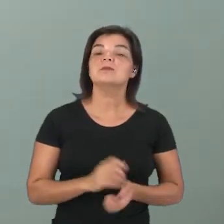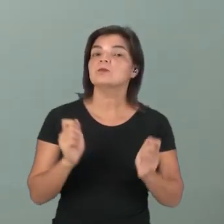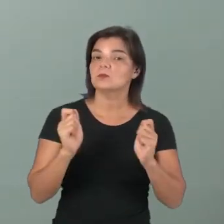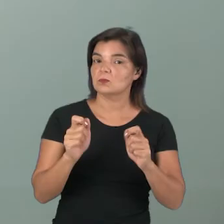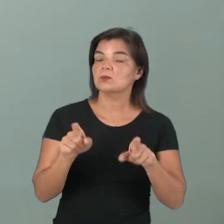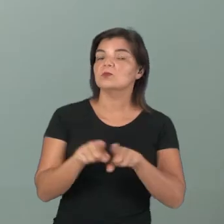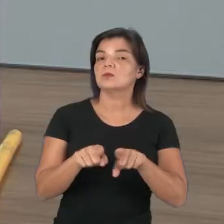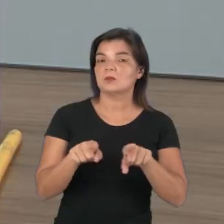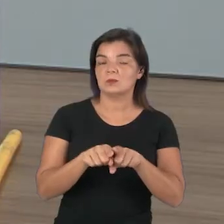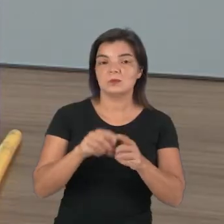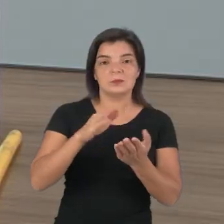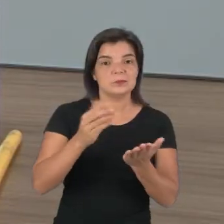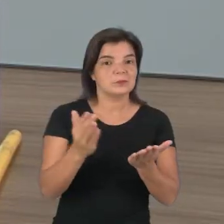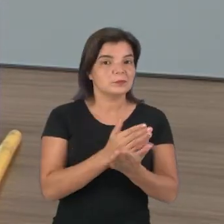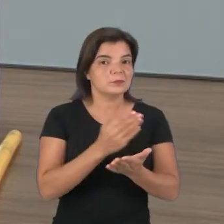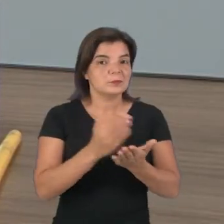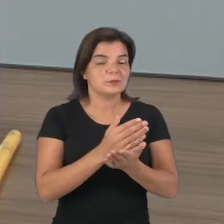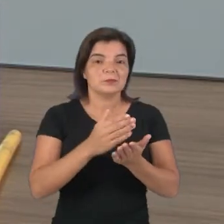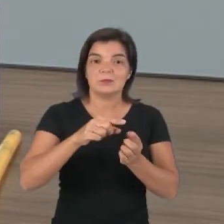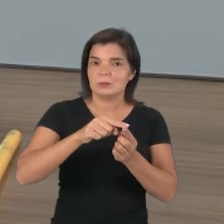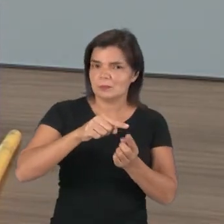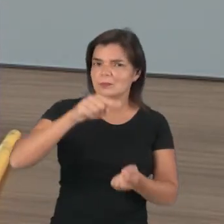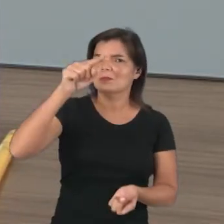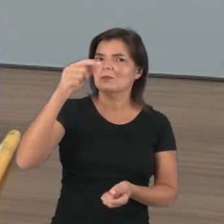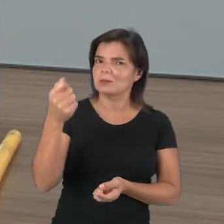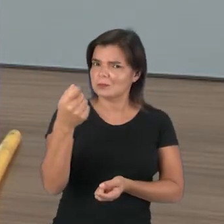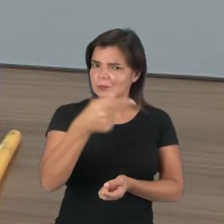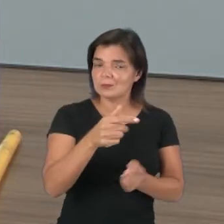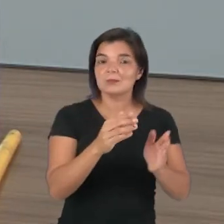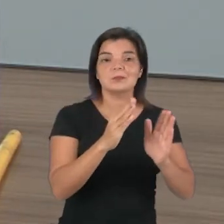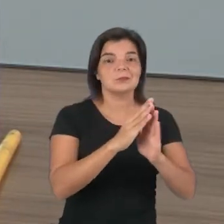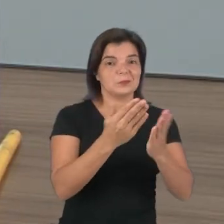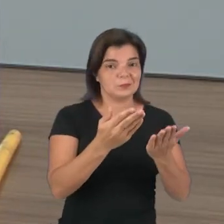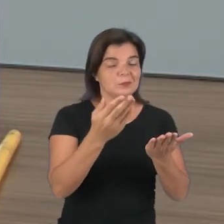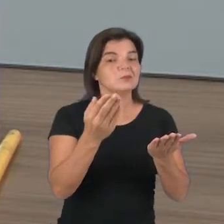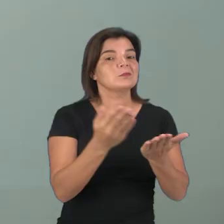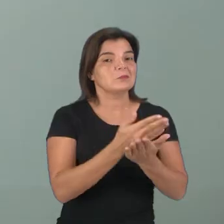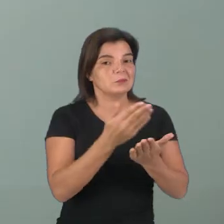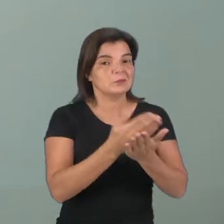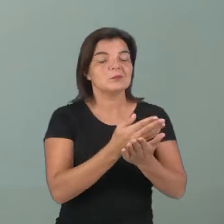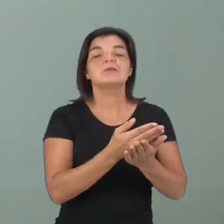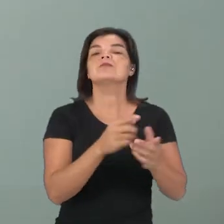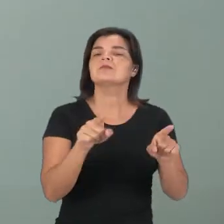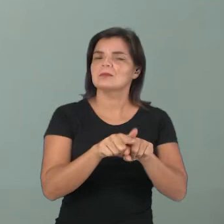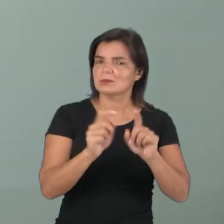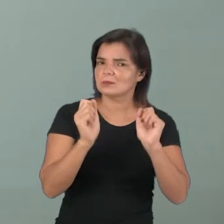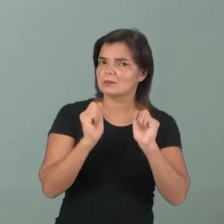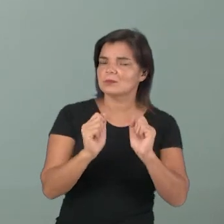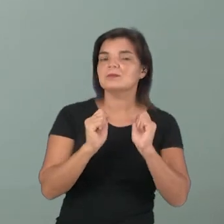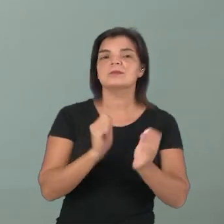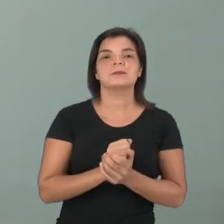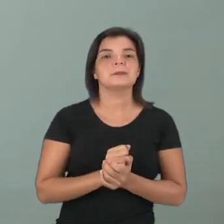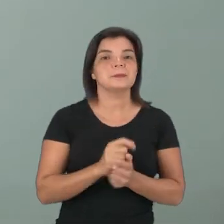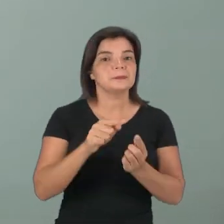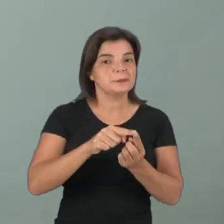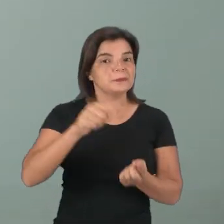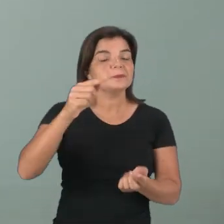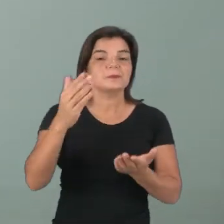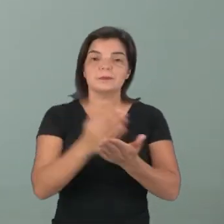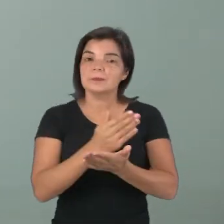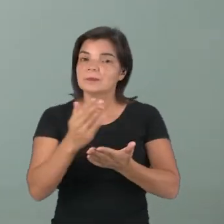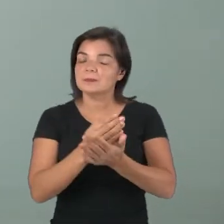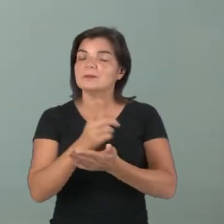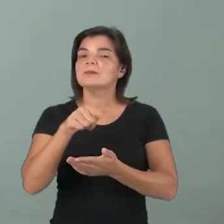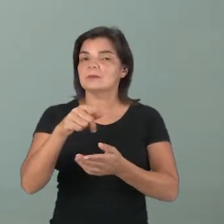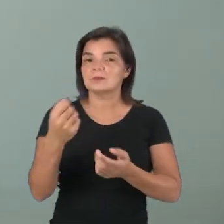Eu posso dizer que o caderno é mais comprido que a agenda? Sim, podemos dizer. O caderno é